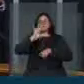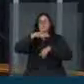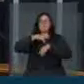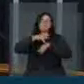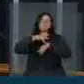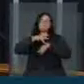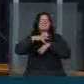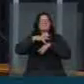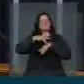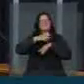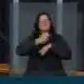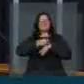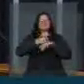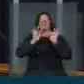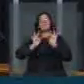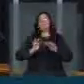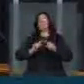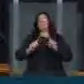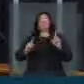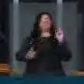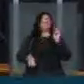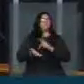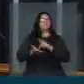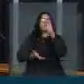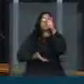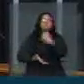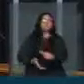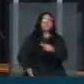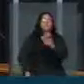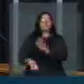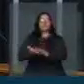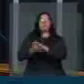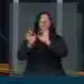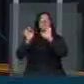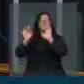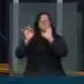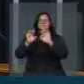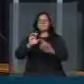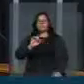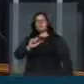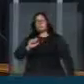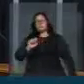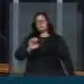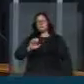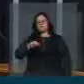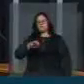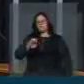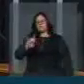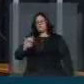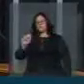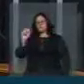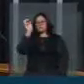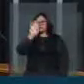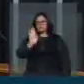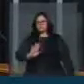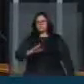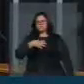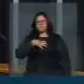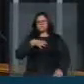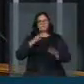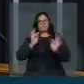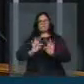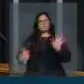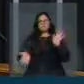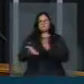quanto a sociedade brasileira, especialmente a classe média brasileira, está insatisfeita.